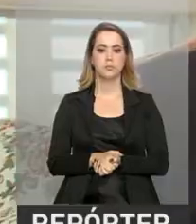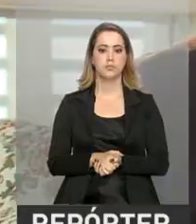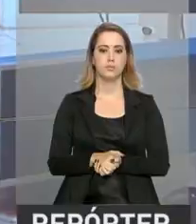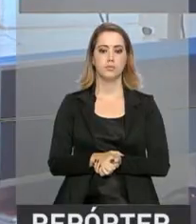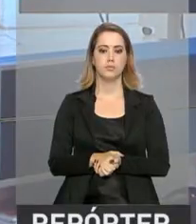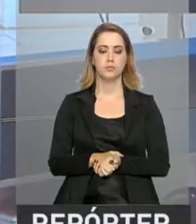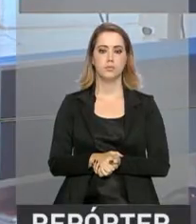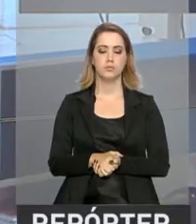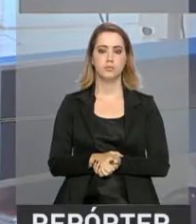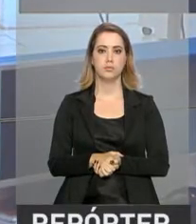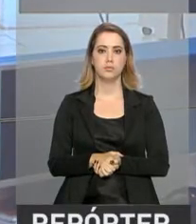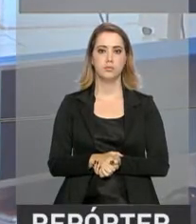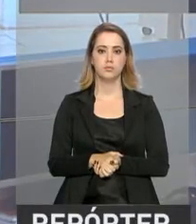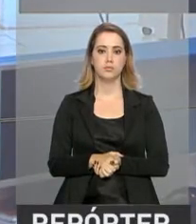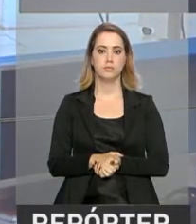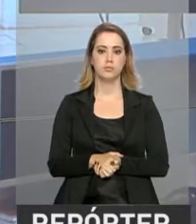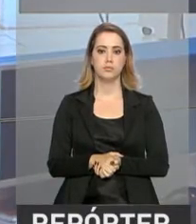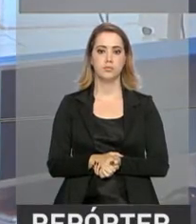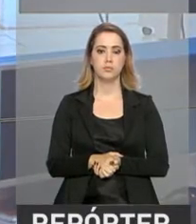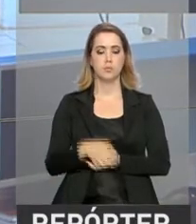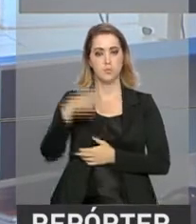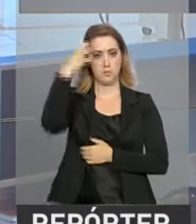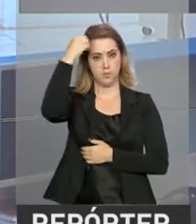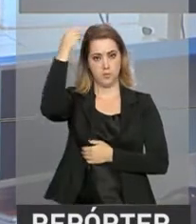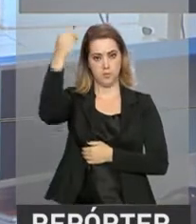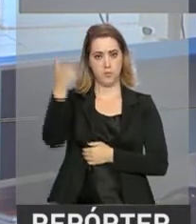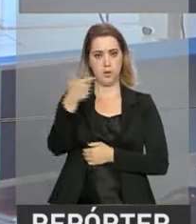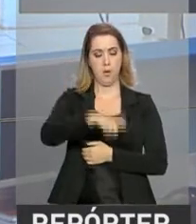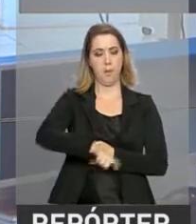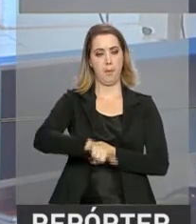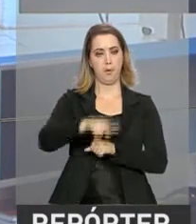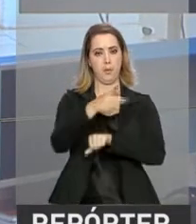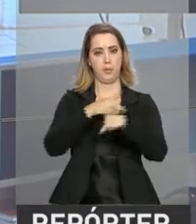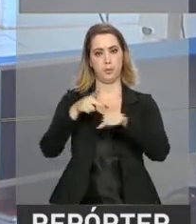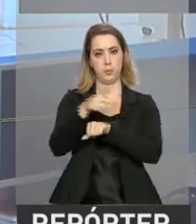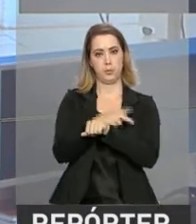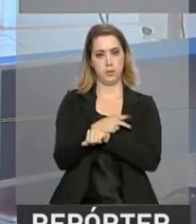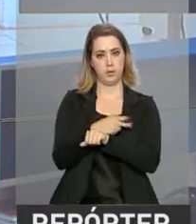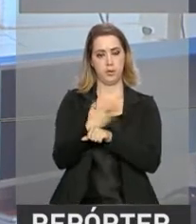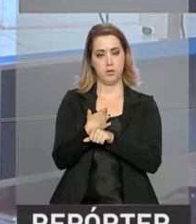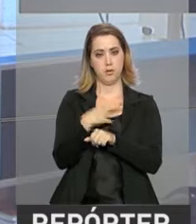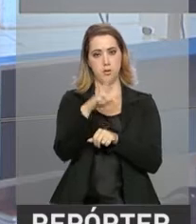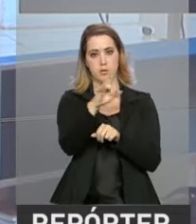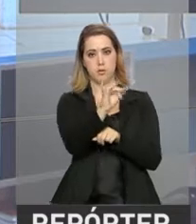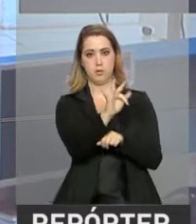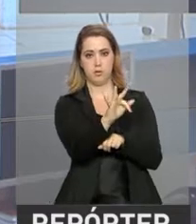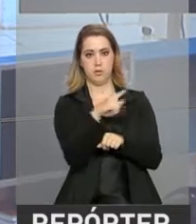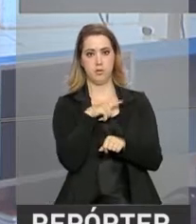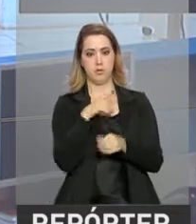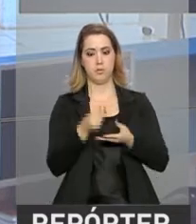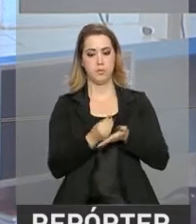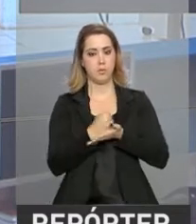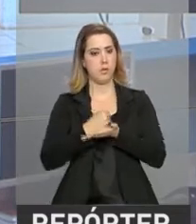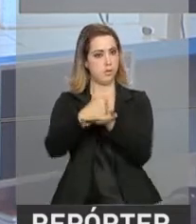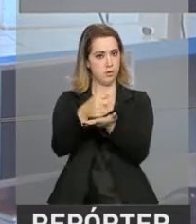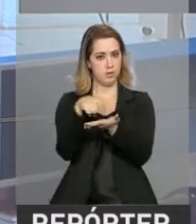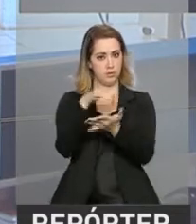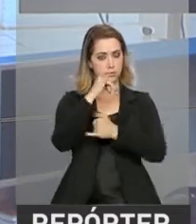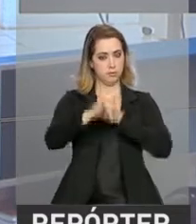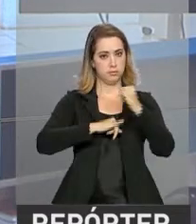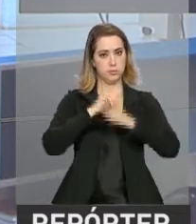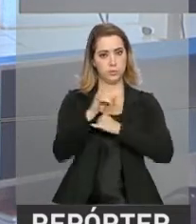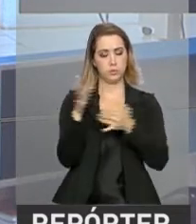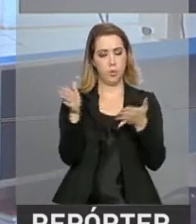outro vai viajar para fora do país a receita federal disponibiliza em sua página na internet um guia rápido